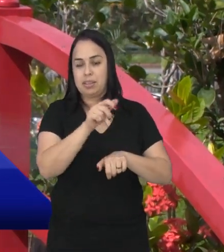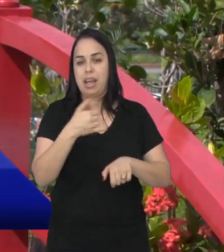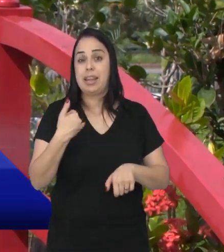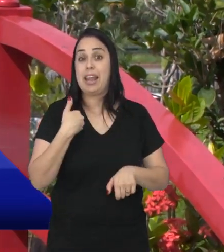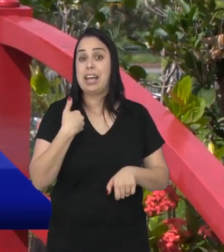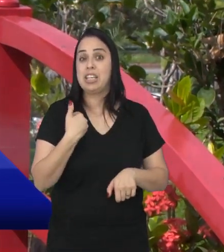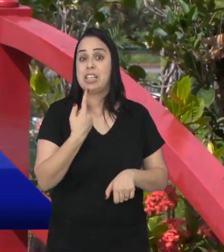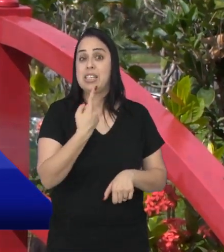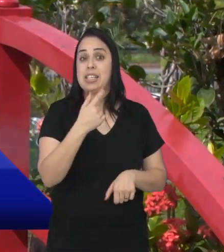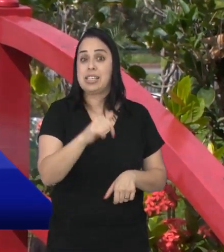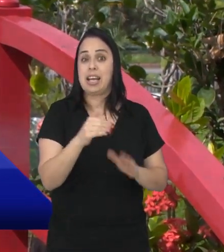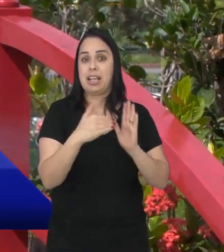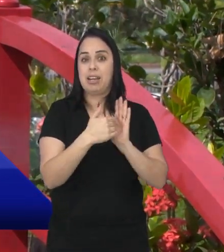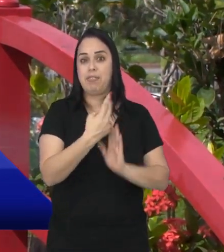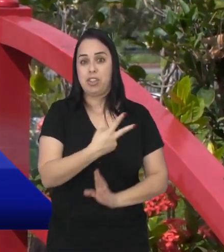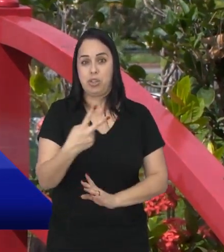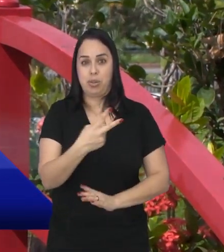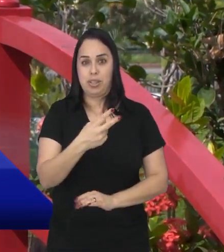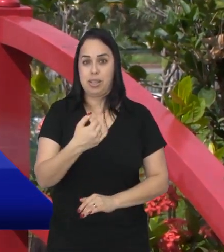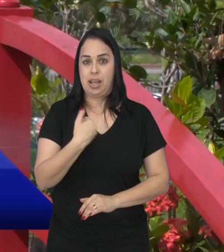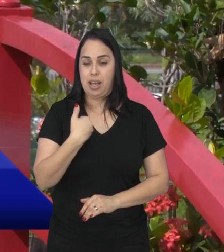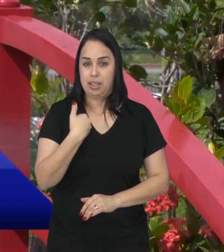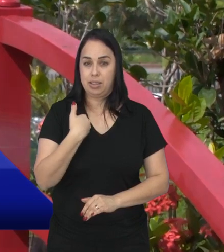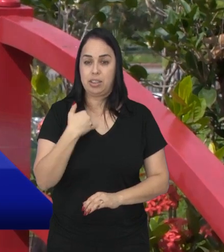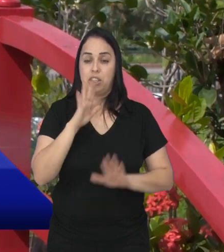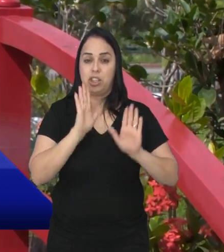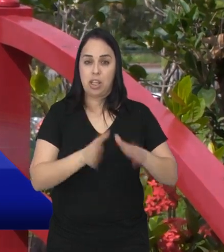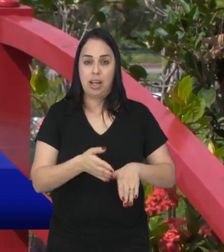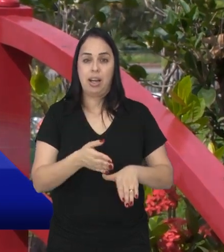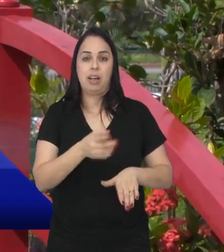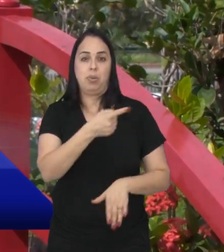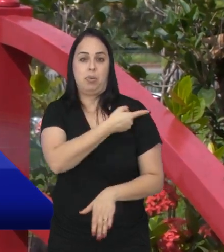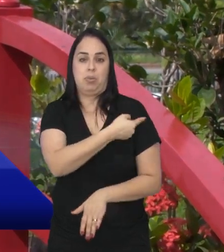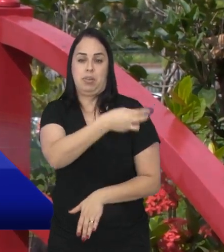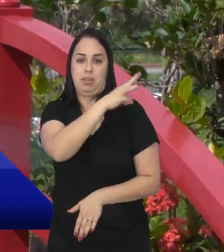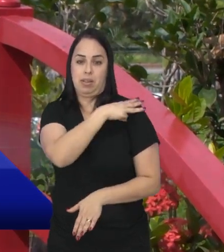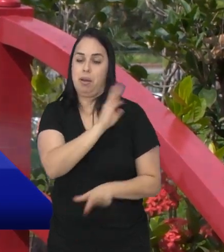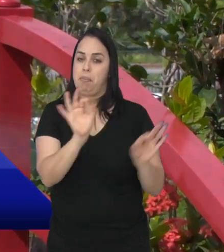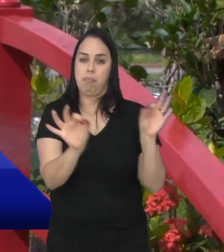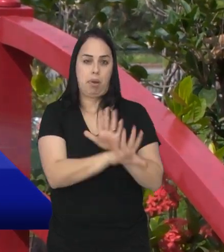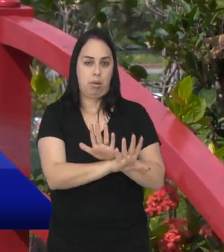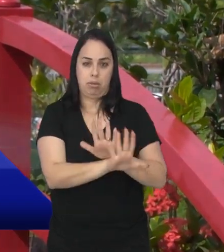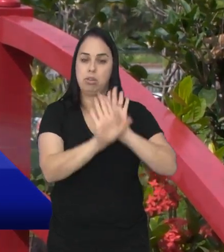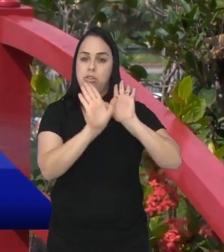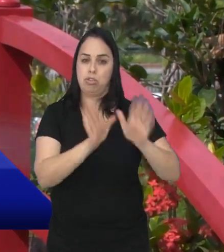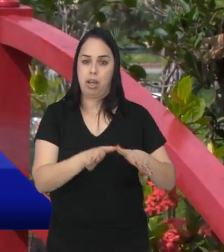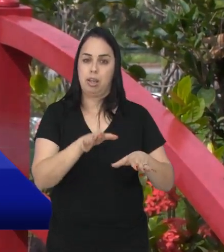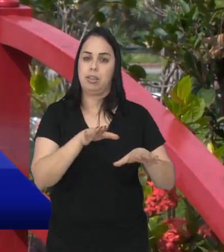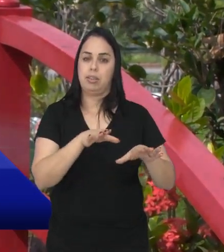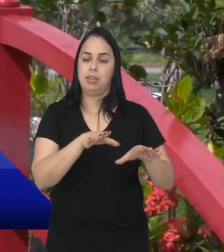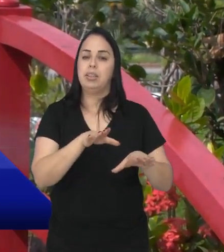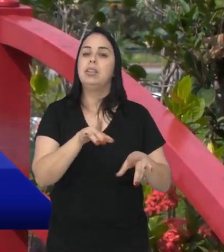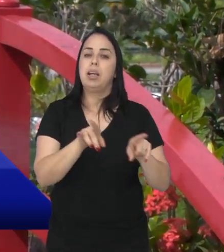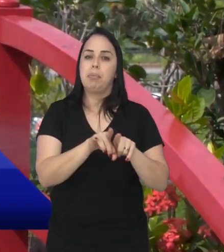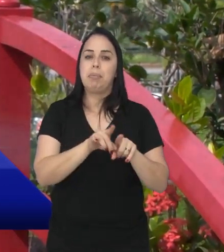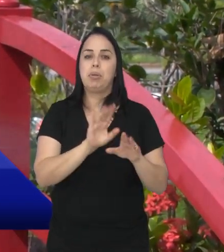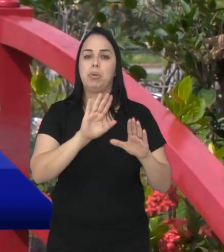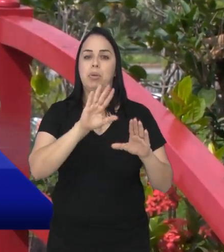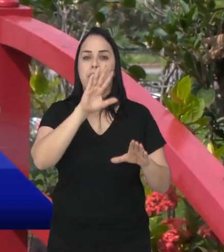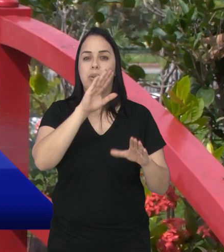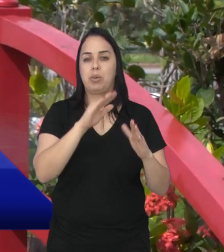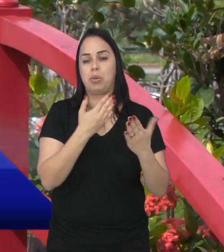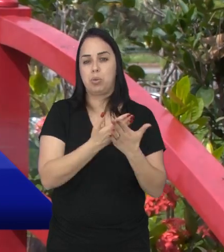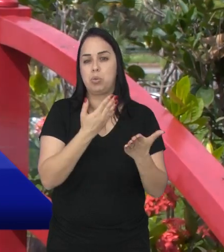vagas são para as pessoas entre 17 e 22 anos que concluíram concluíram o ensino médio em escolas públicas